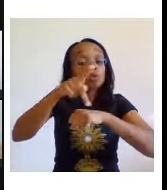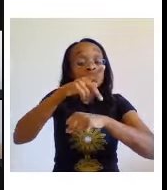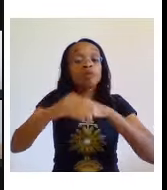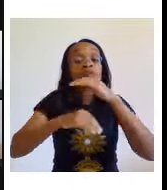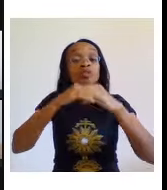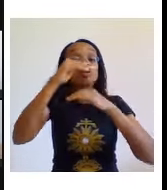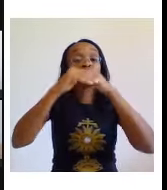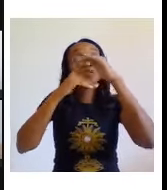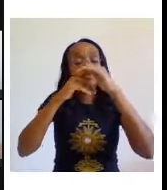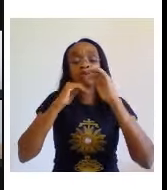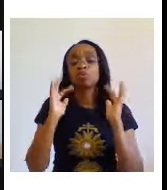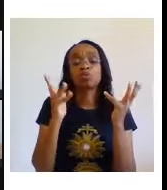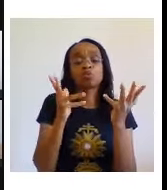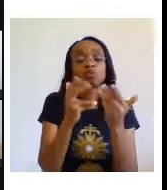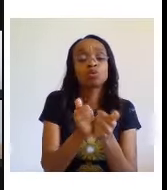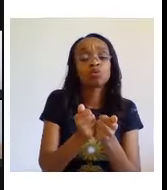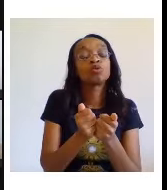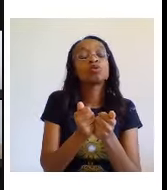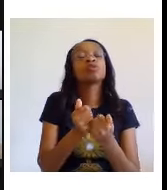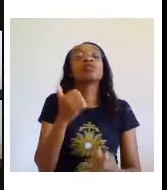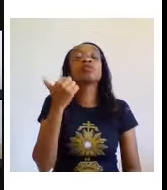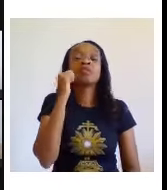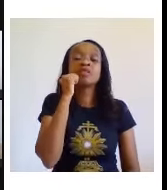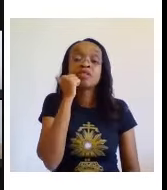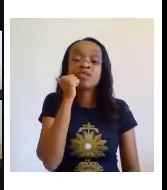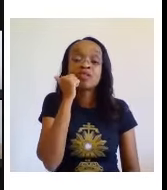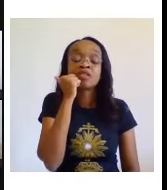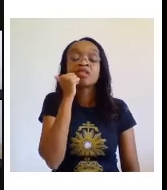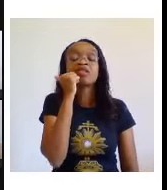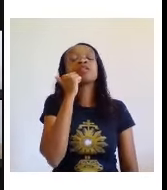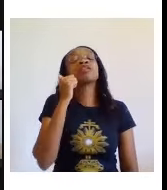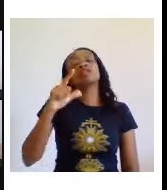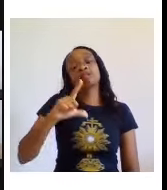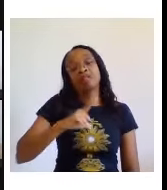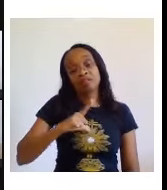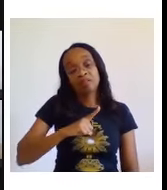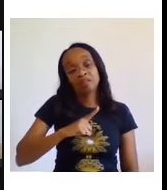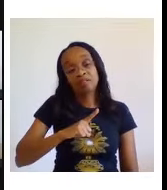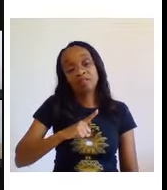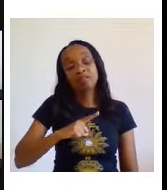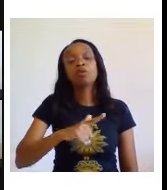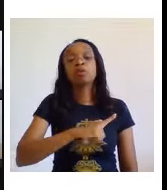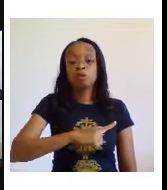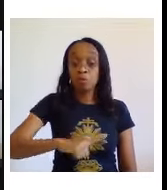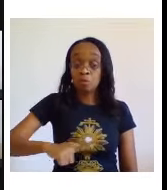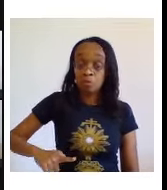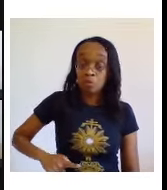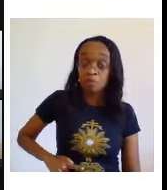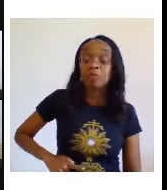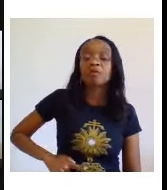países onde os governos investem na ciência. Então, é uma pena que